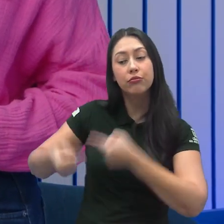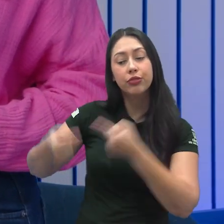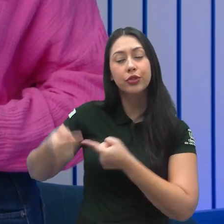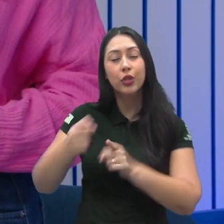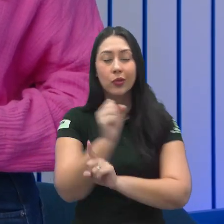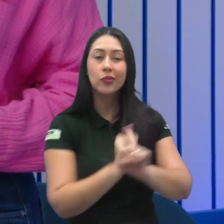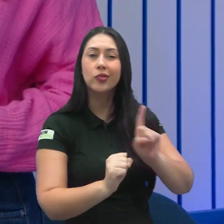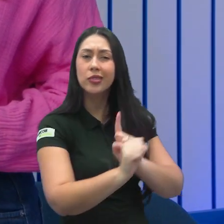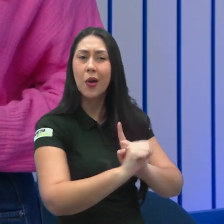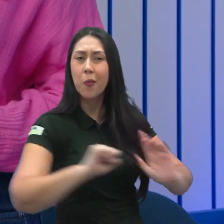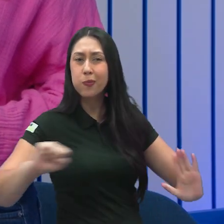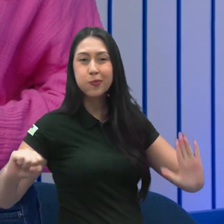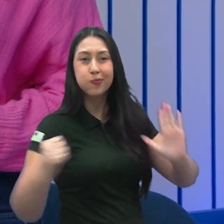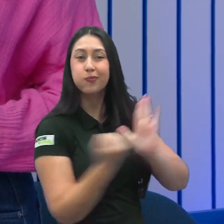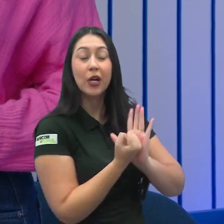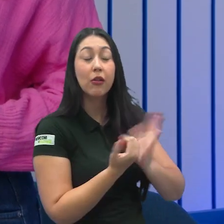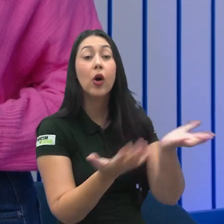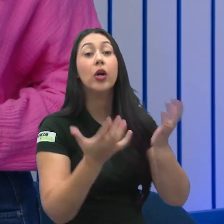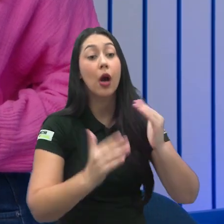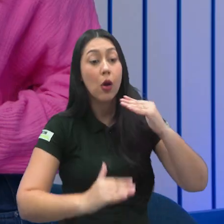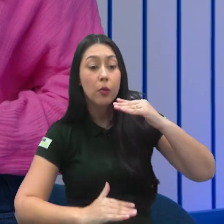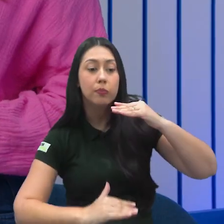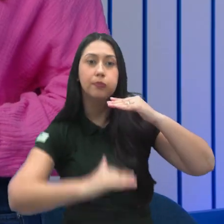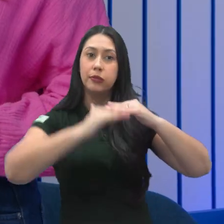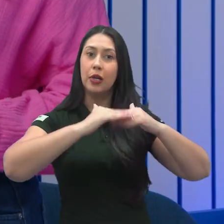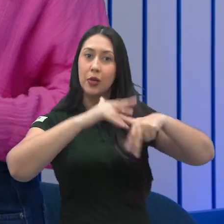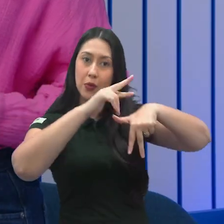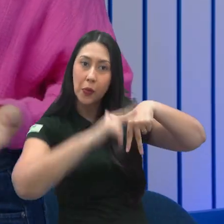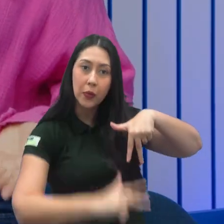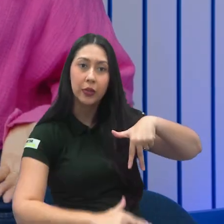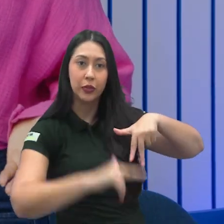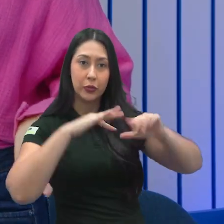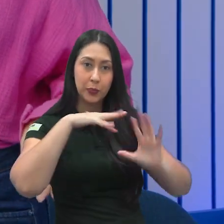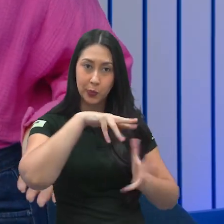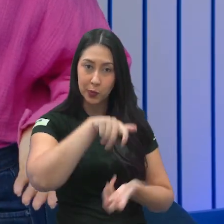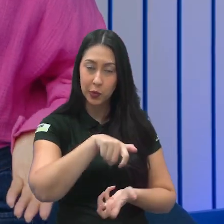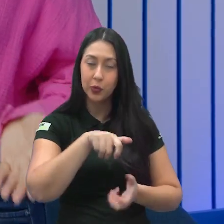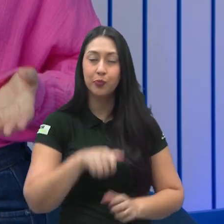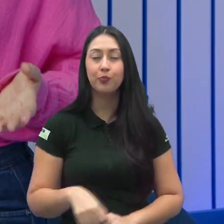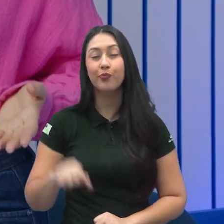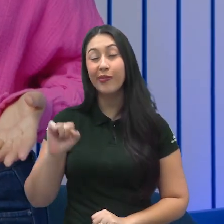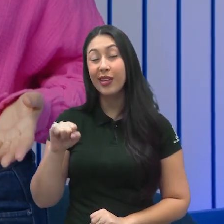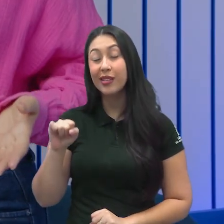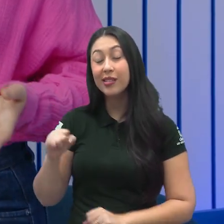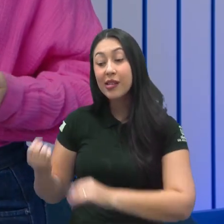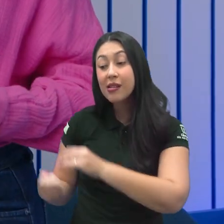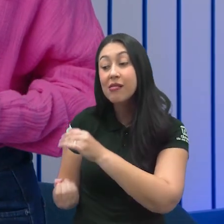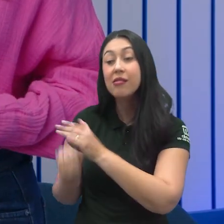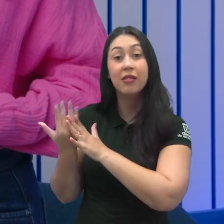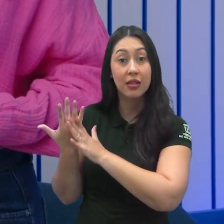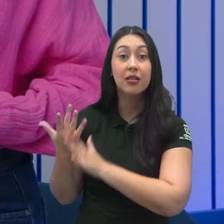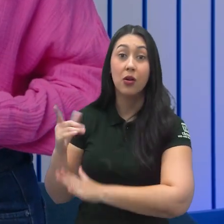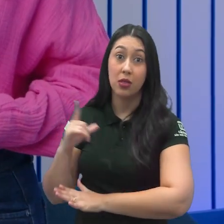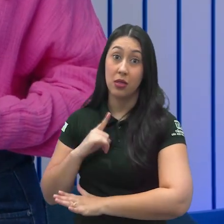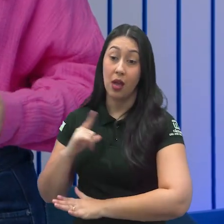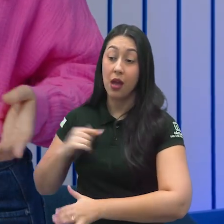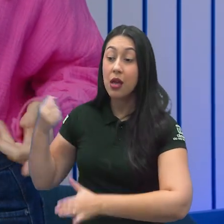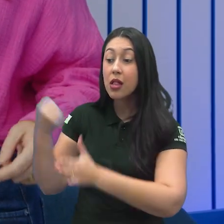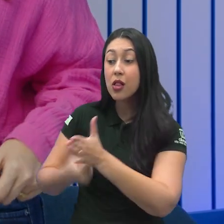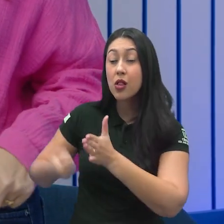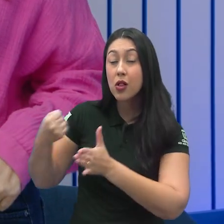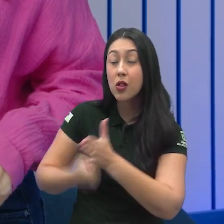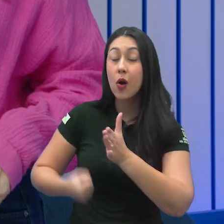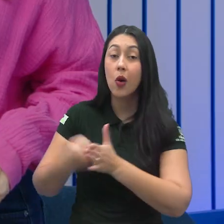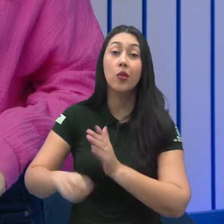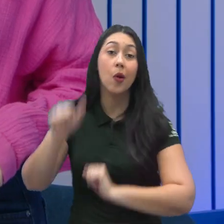na busca por igualdade de gênero no mundo. Pois é, a origem da data é marcada pela luta de mulheres que trabalhavam